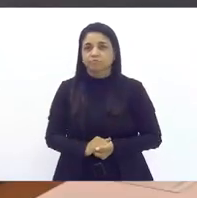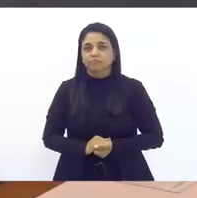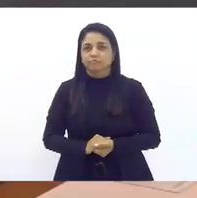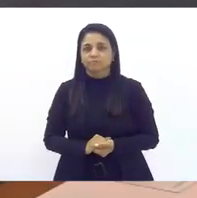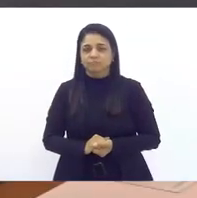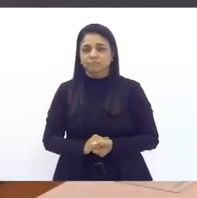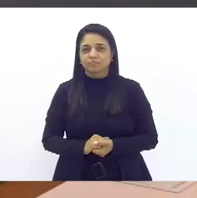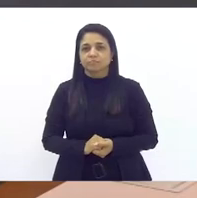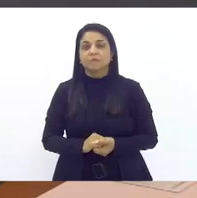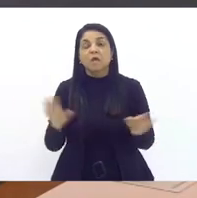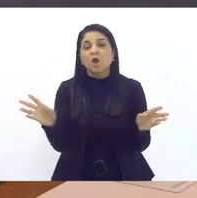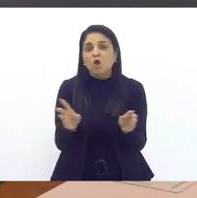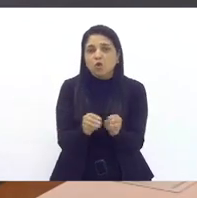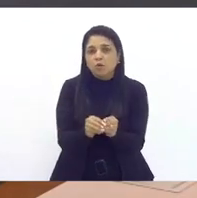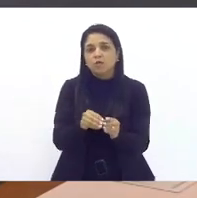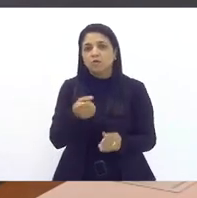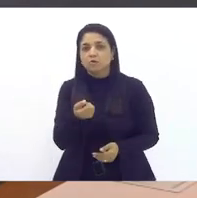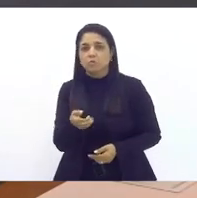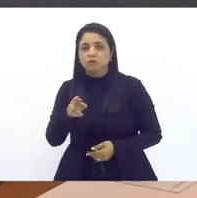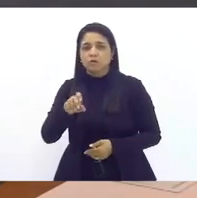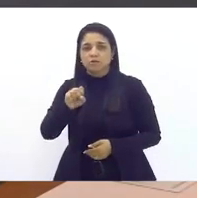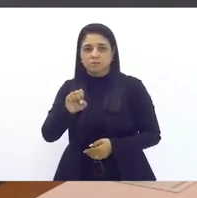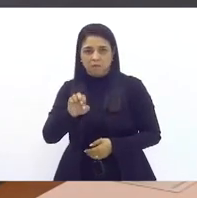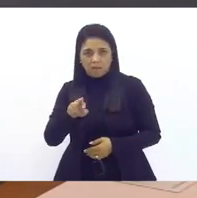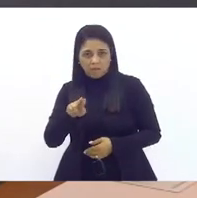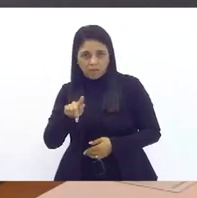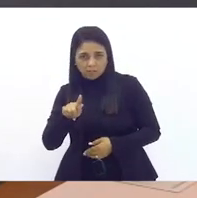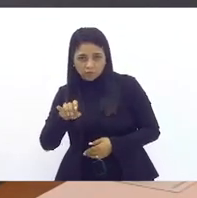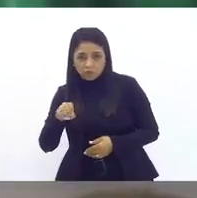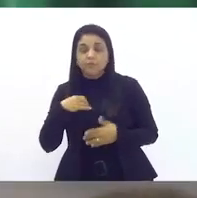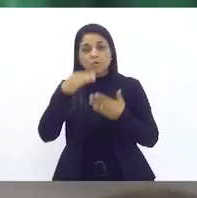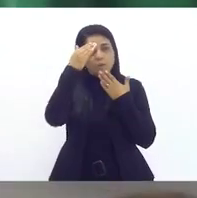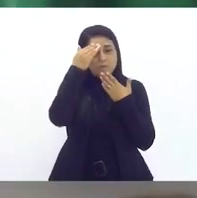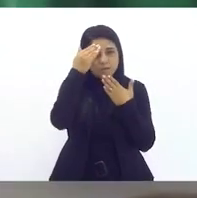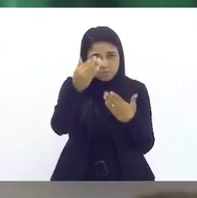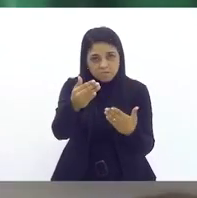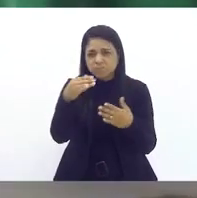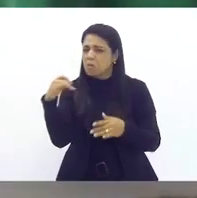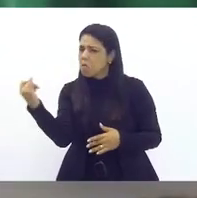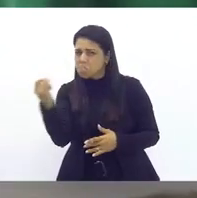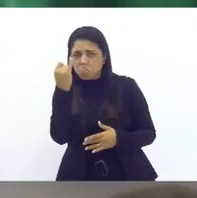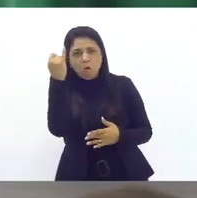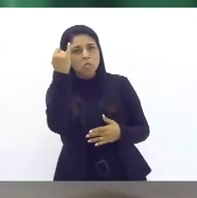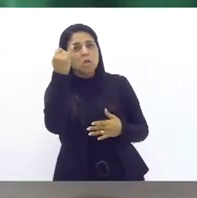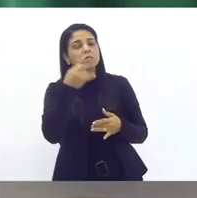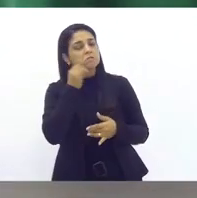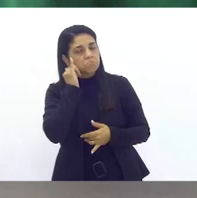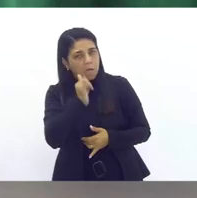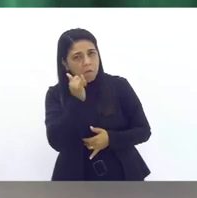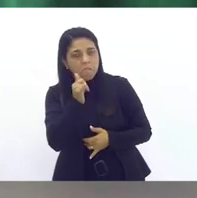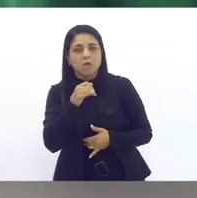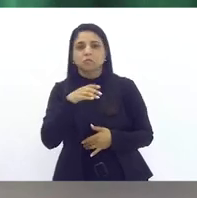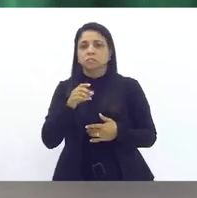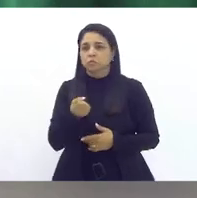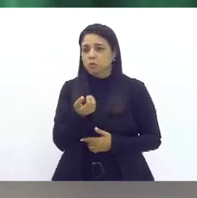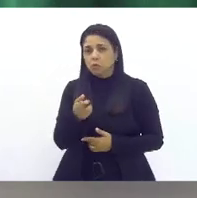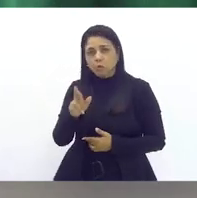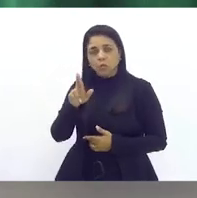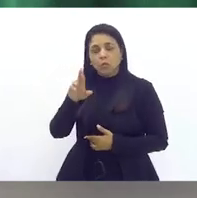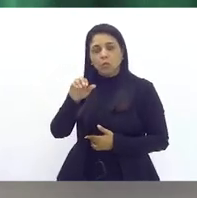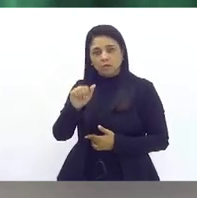Para concluir, doutor Sérgio. Obrigada, doutora. Nada. Eu agradeço, foi importante a sua colocação, doutora Joyce.